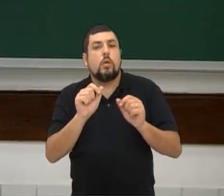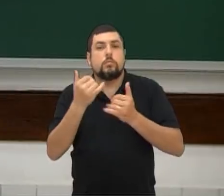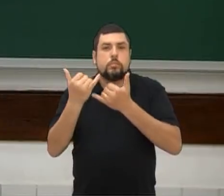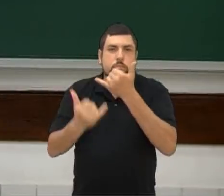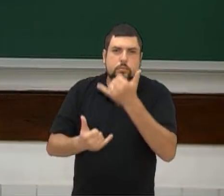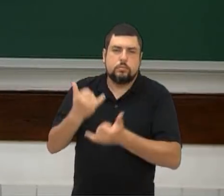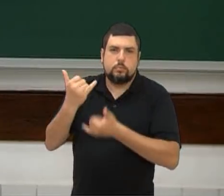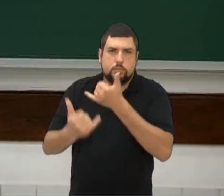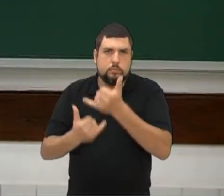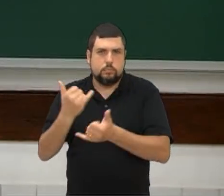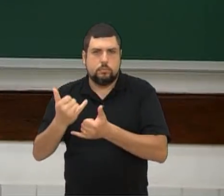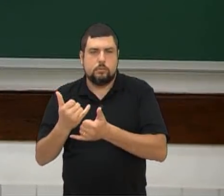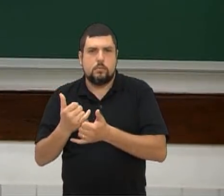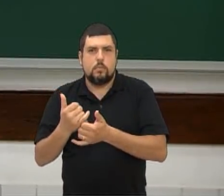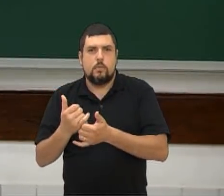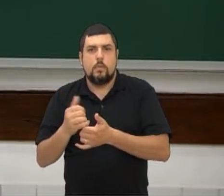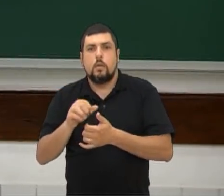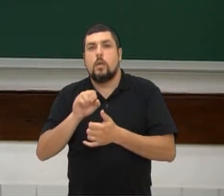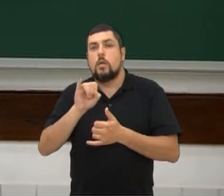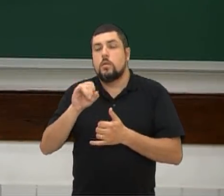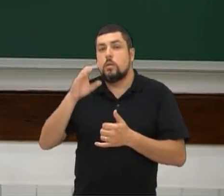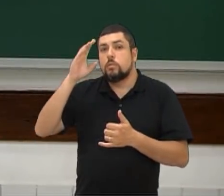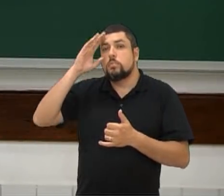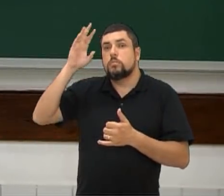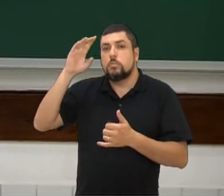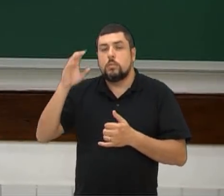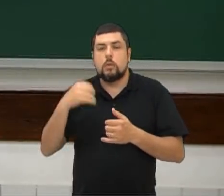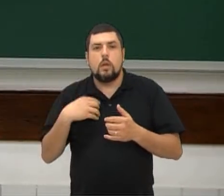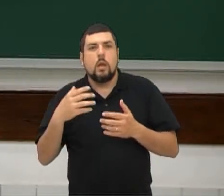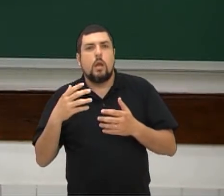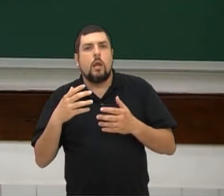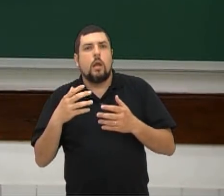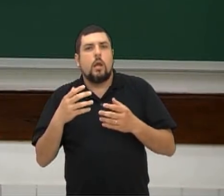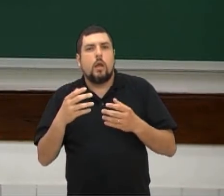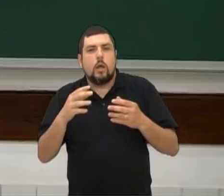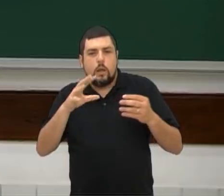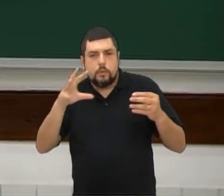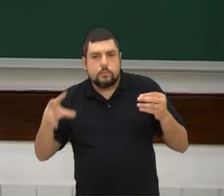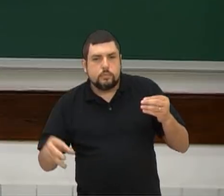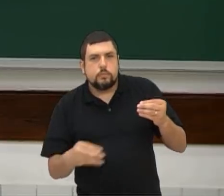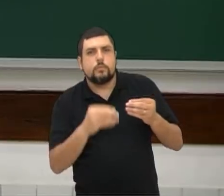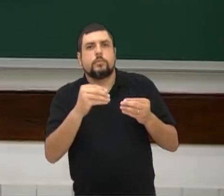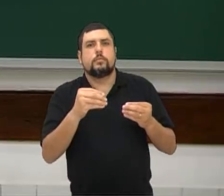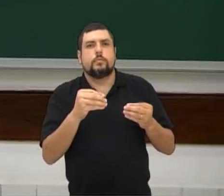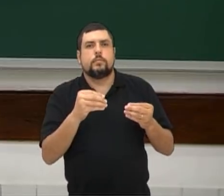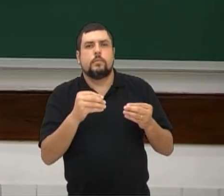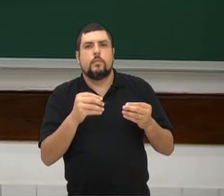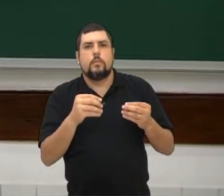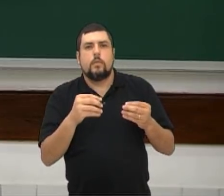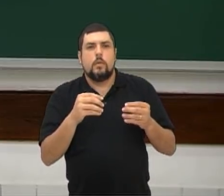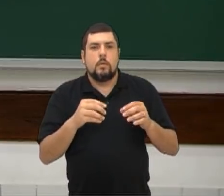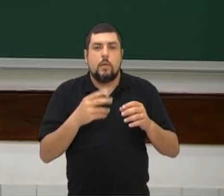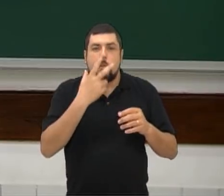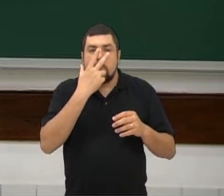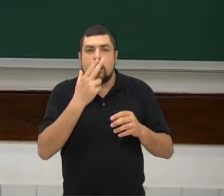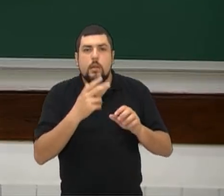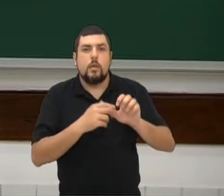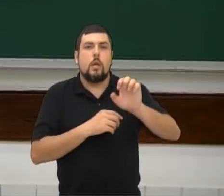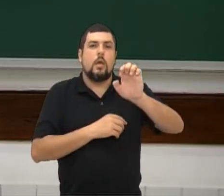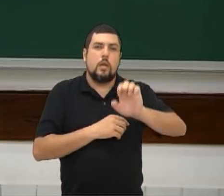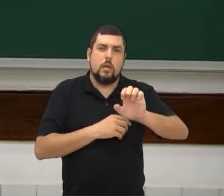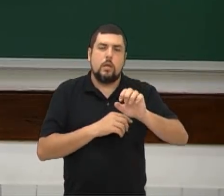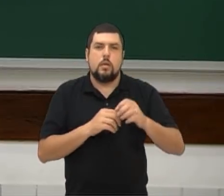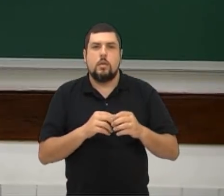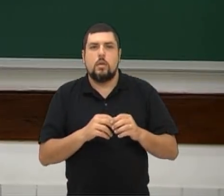eu tiver essa ideia de inclusão, eu utilizo o ou, mas eu estou fazendo uma inclusão ali, como se fosse um e. Eu vou colocar o